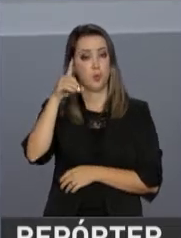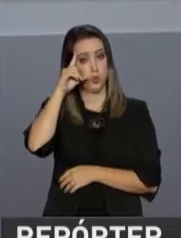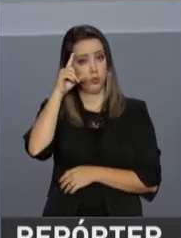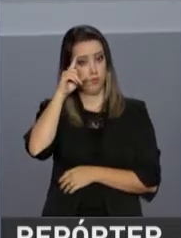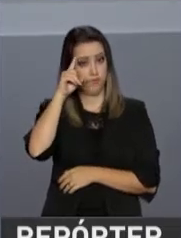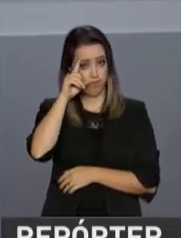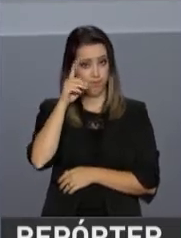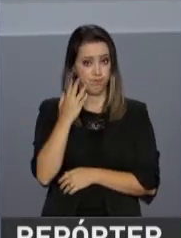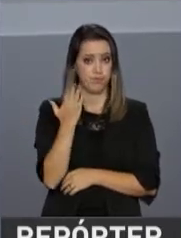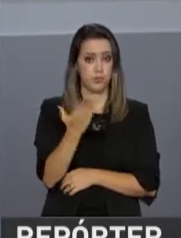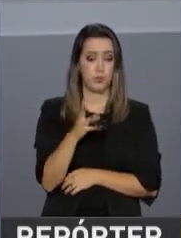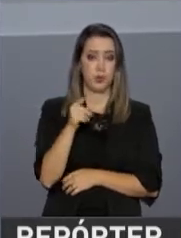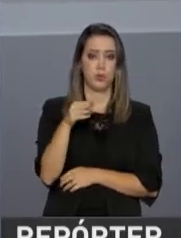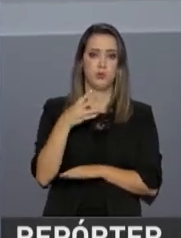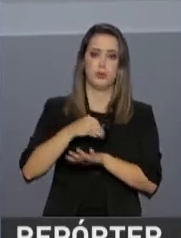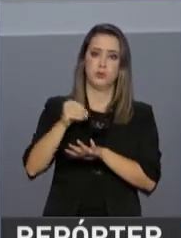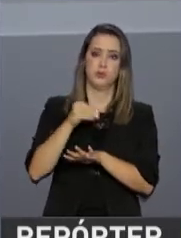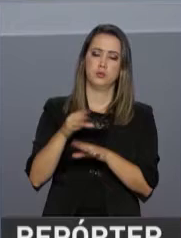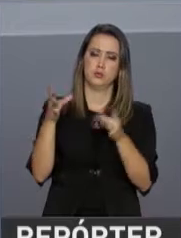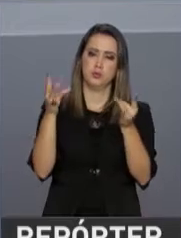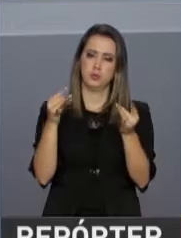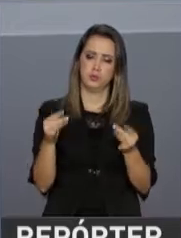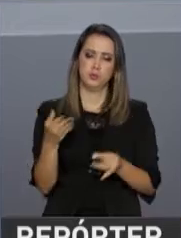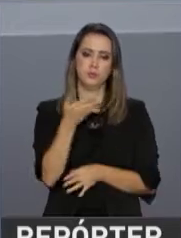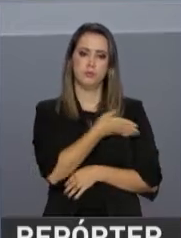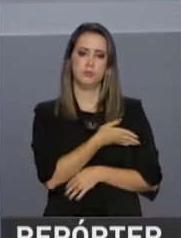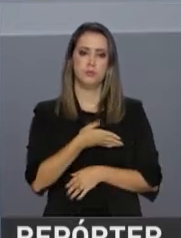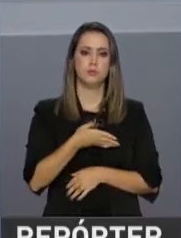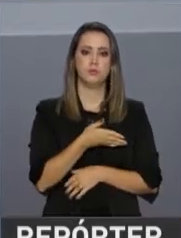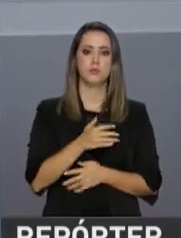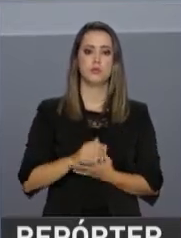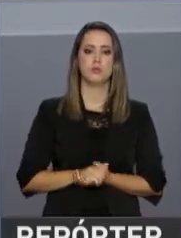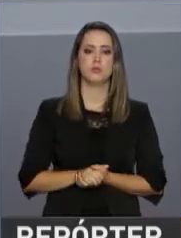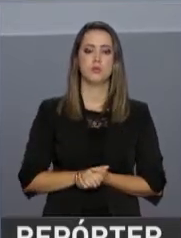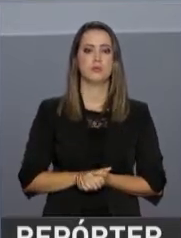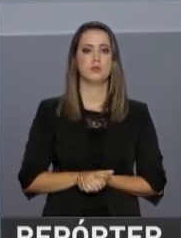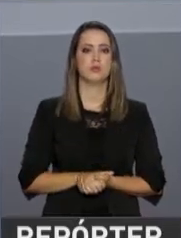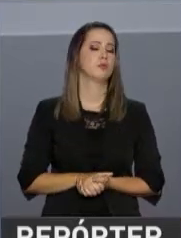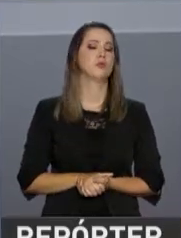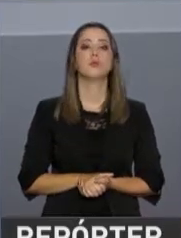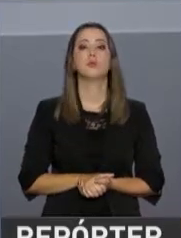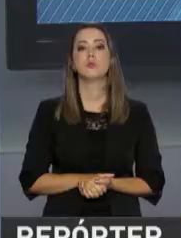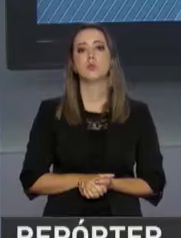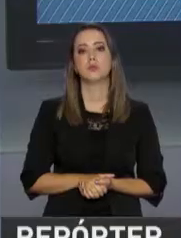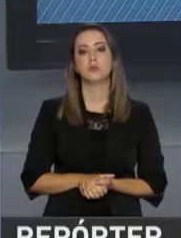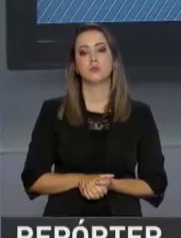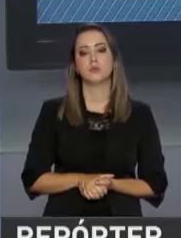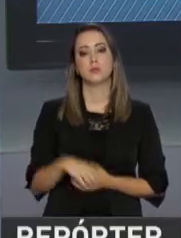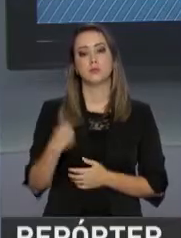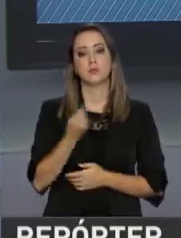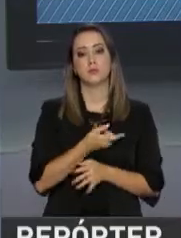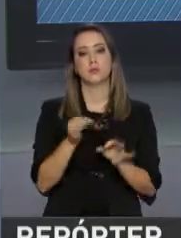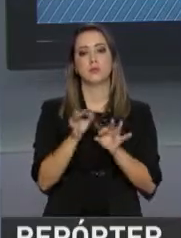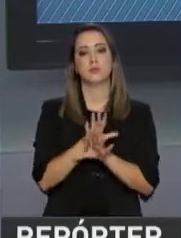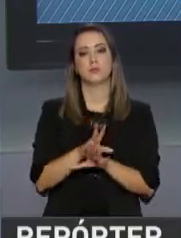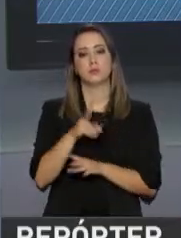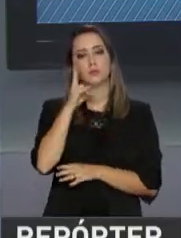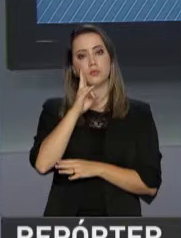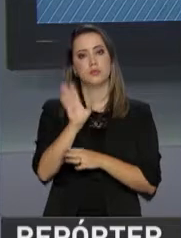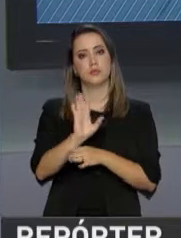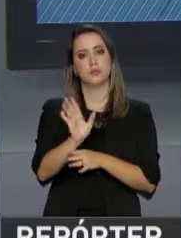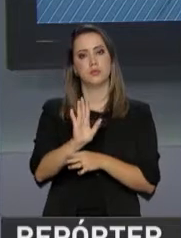atraso todas as informações estão no portal do e social na internet nós ficamos por aqui